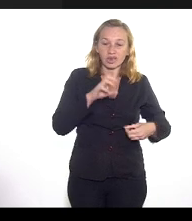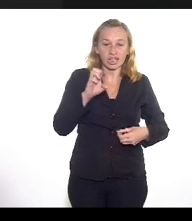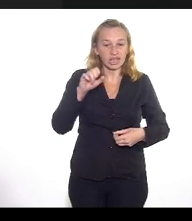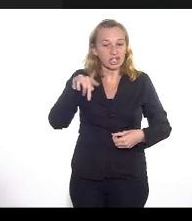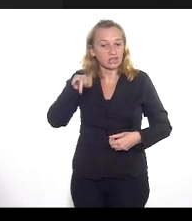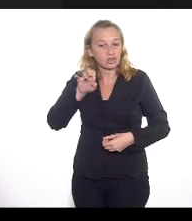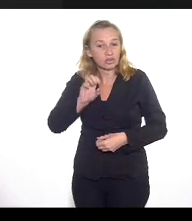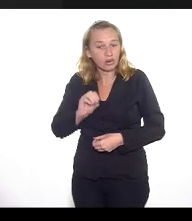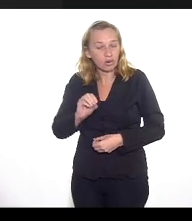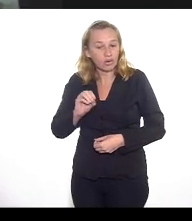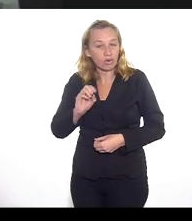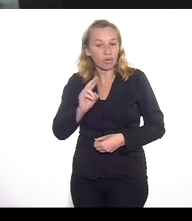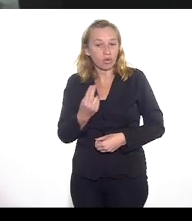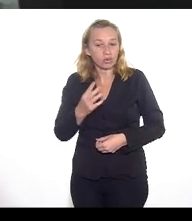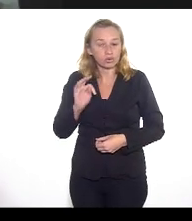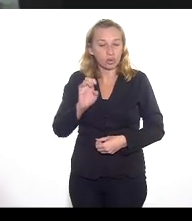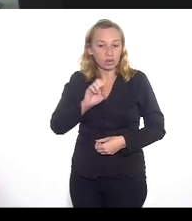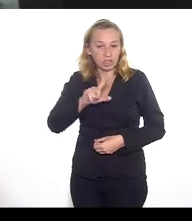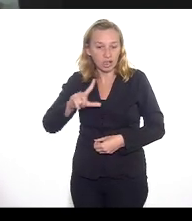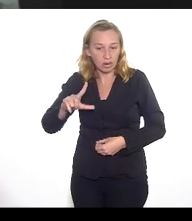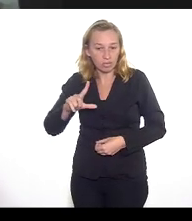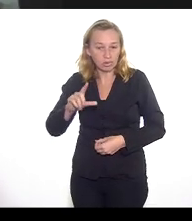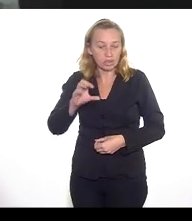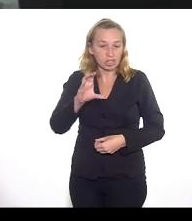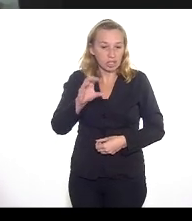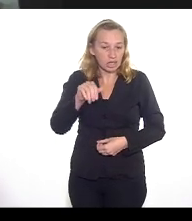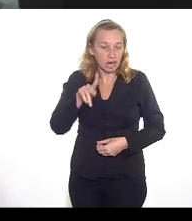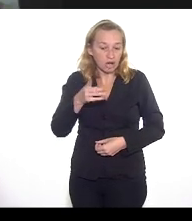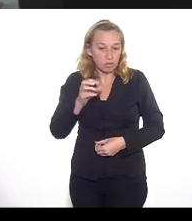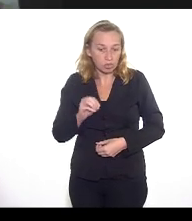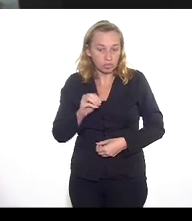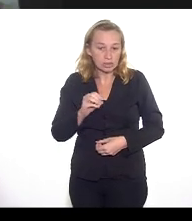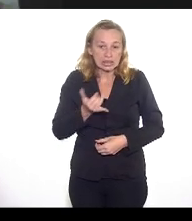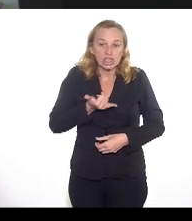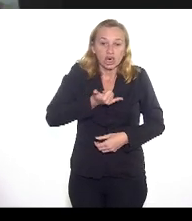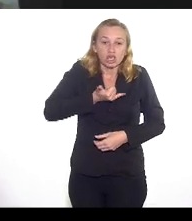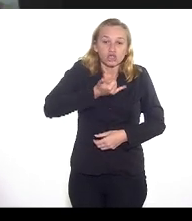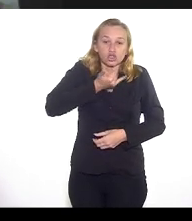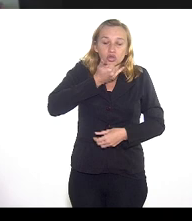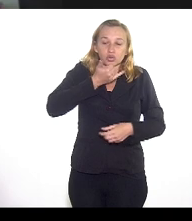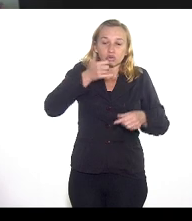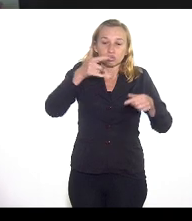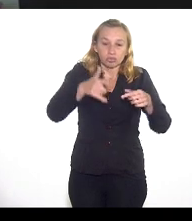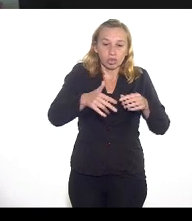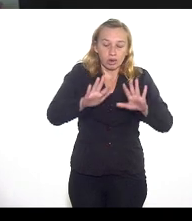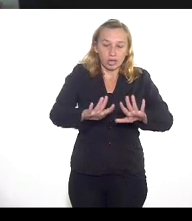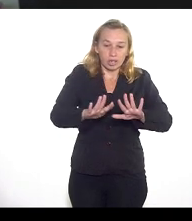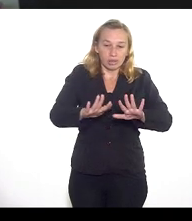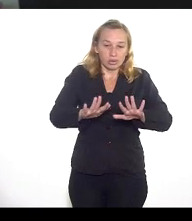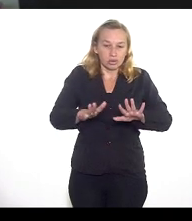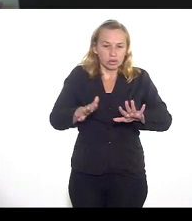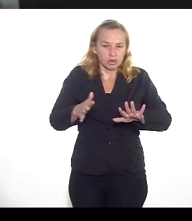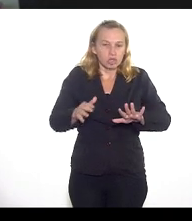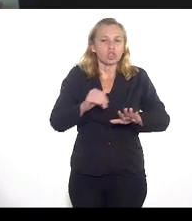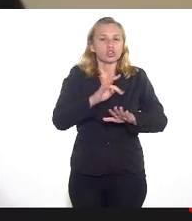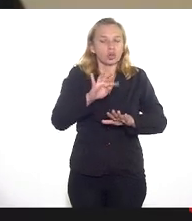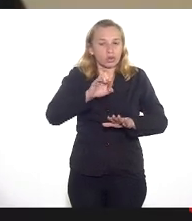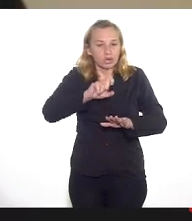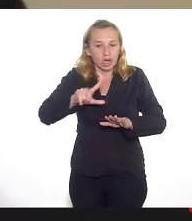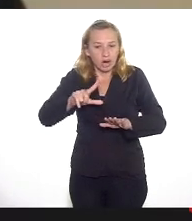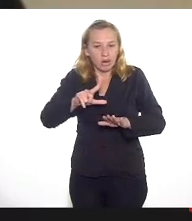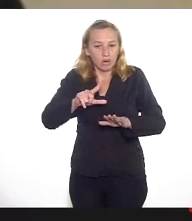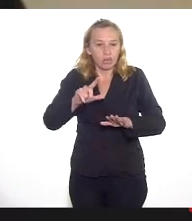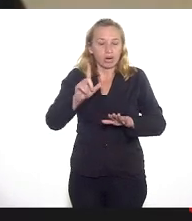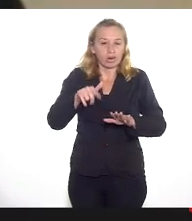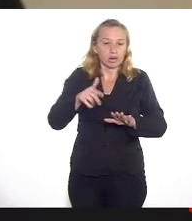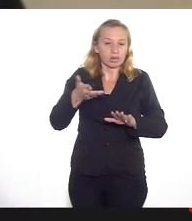ou da Total, em Campos, no Desculpe, Rio de Janeiro. Tinha caído aqui o microfone. Com a Total, a gente parceiro,